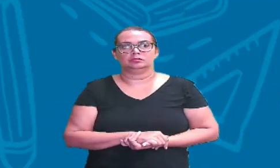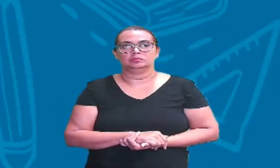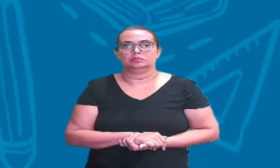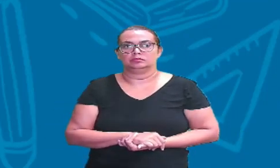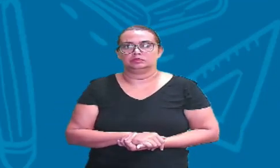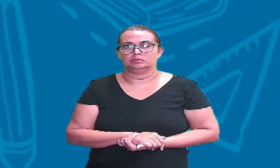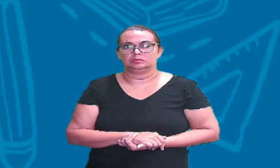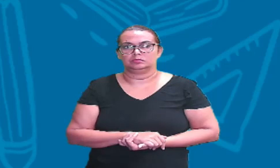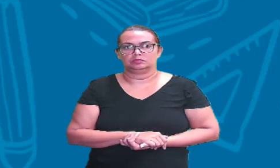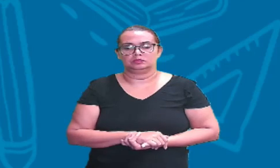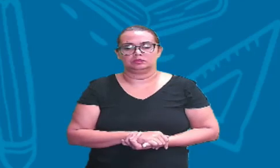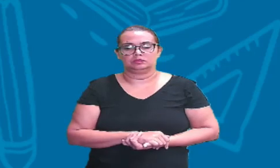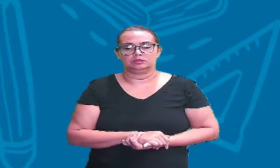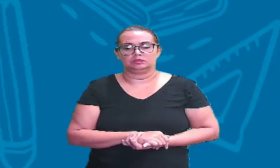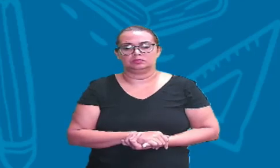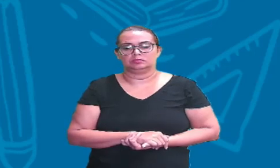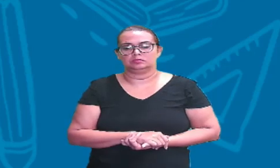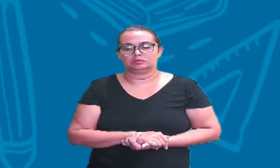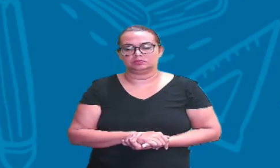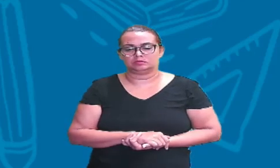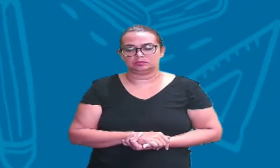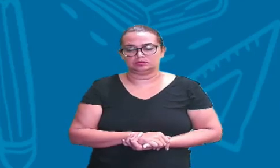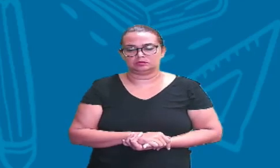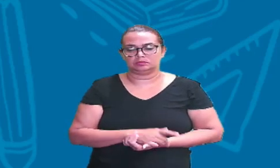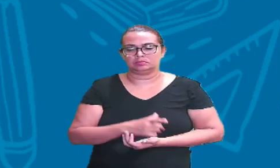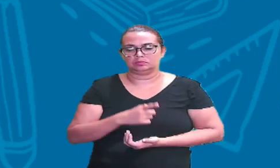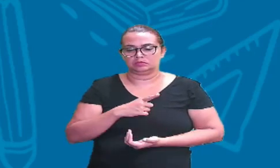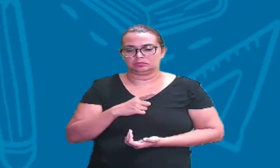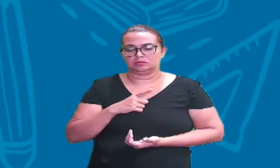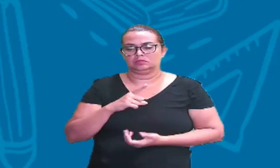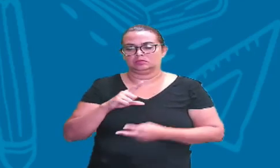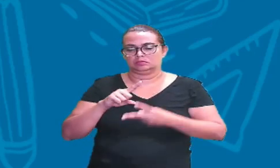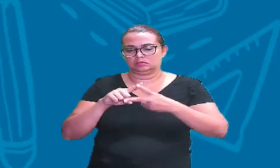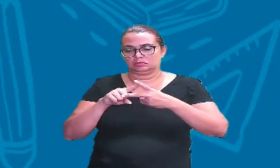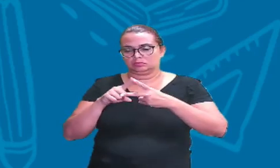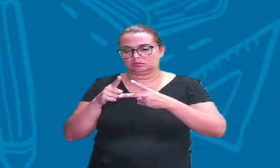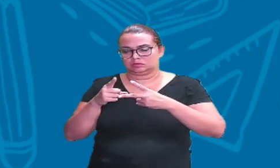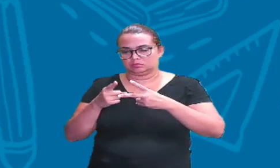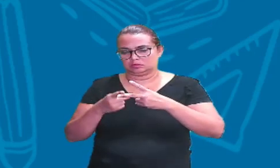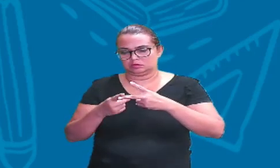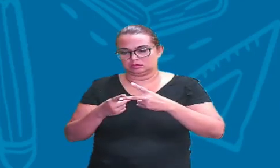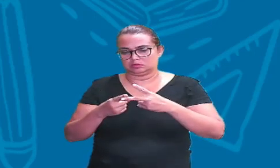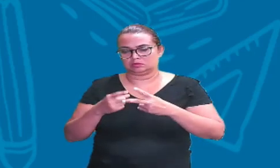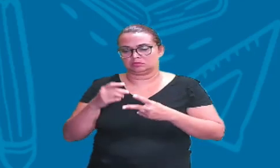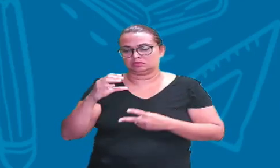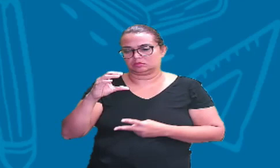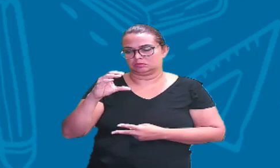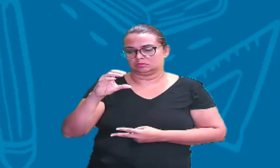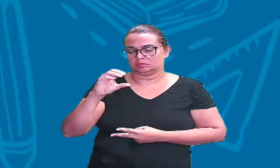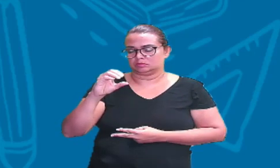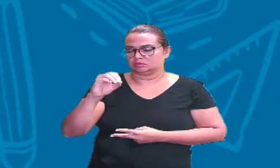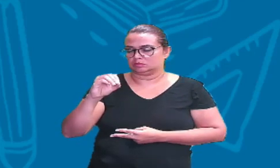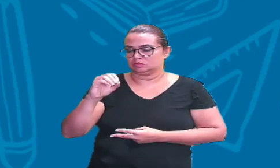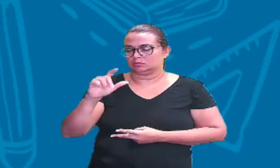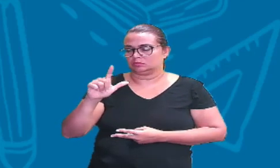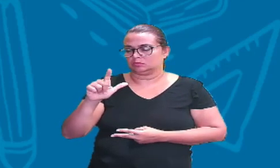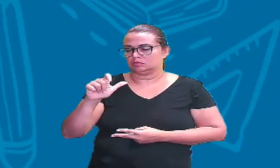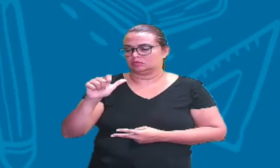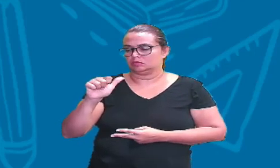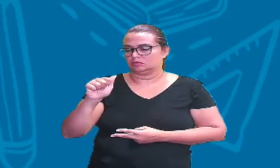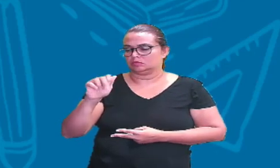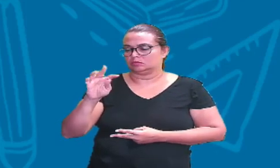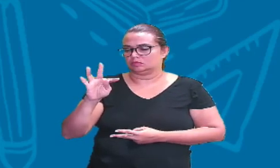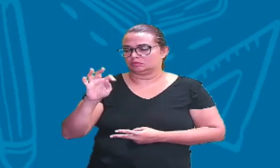informações. Os ângulos colaterais são sempre suplementares. O que ele quer dizer?